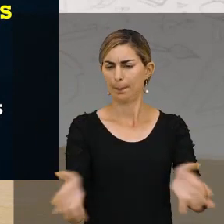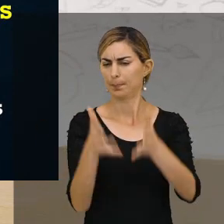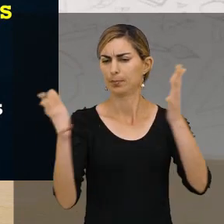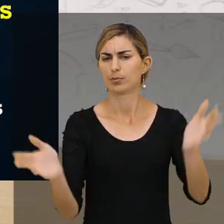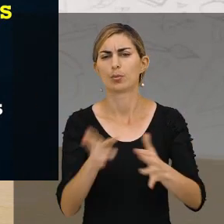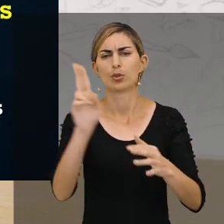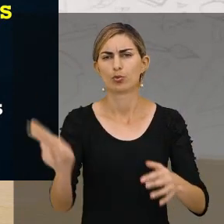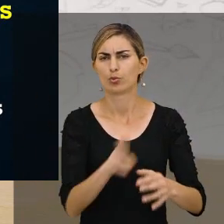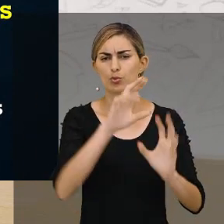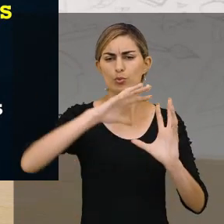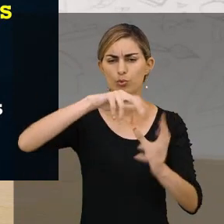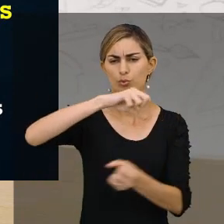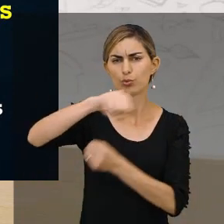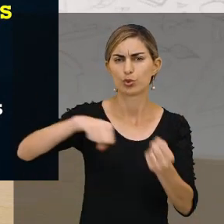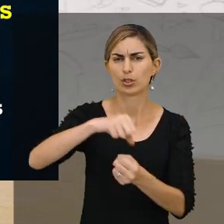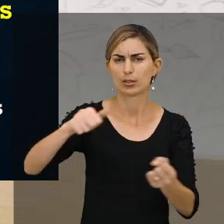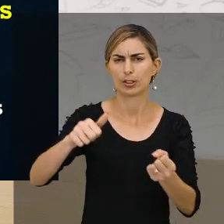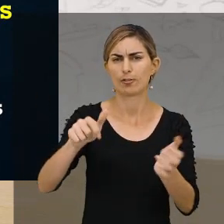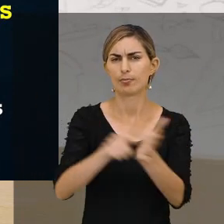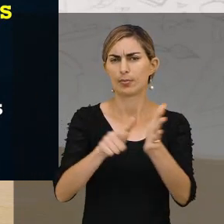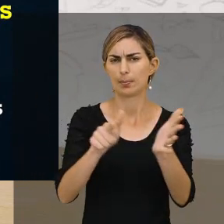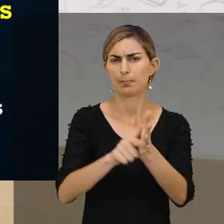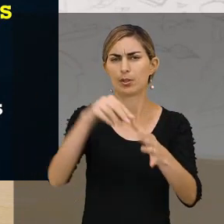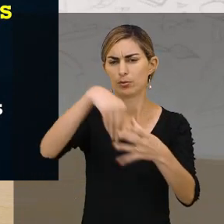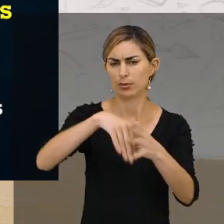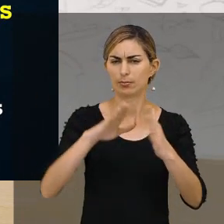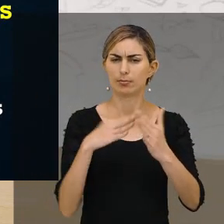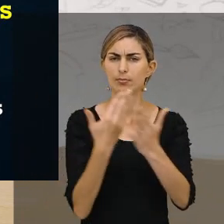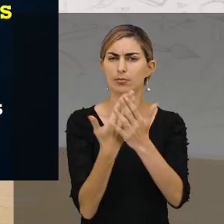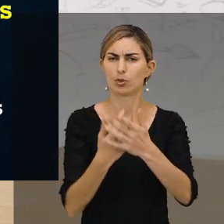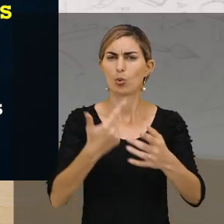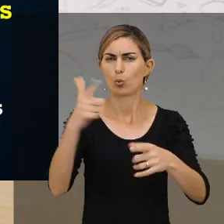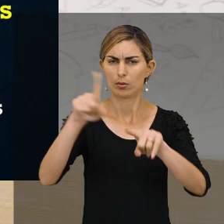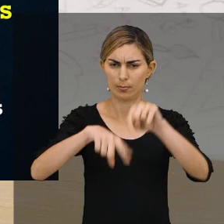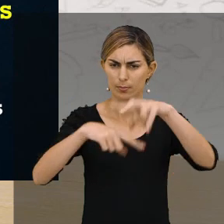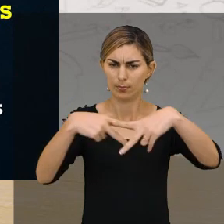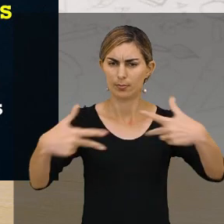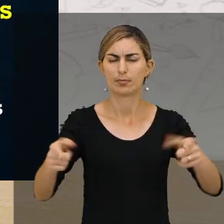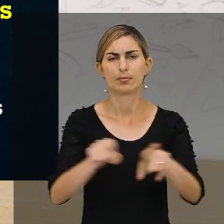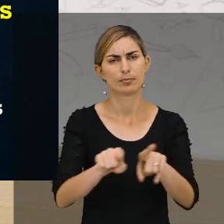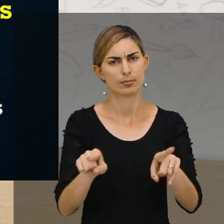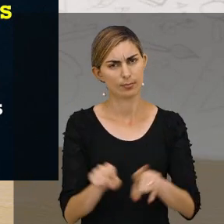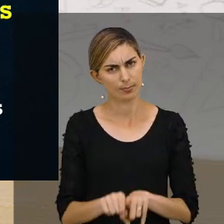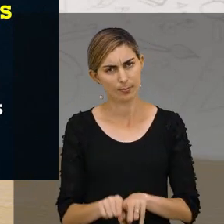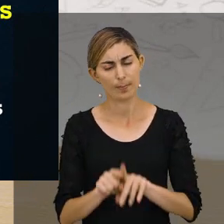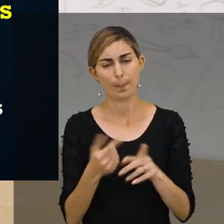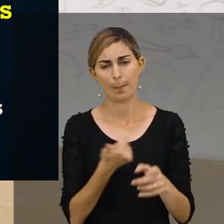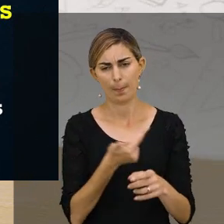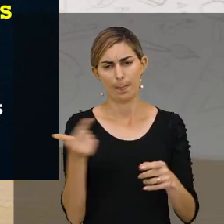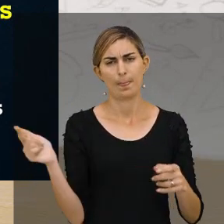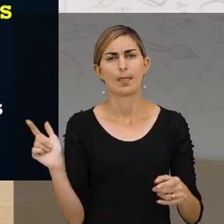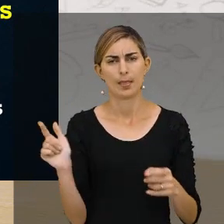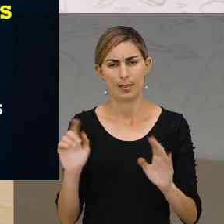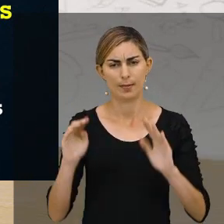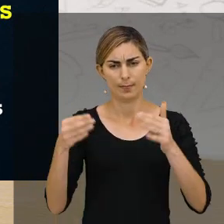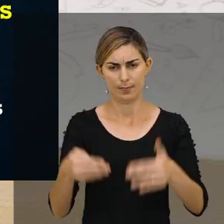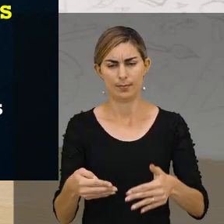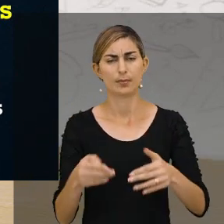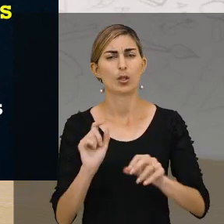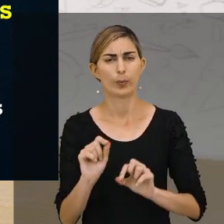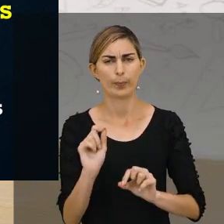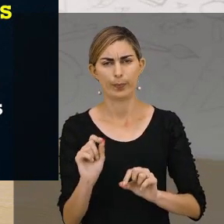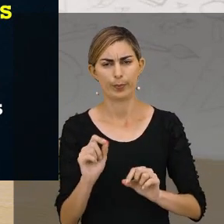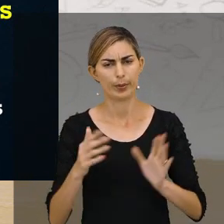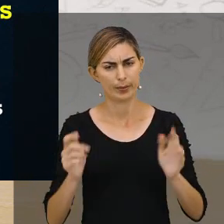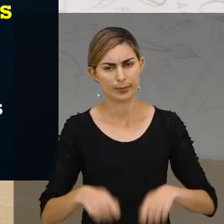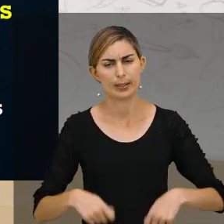para promover o uso sustentável do papel na escola e outros materiais também. Tá? Então, um outro